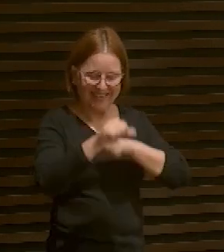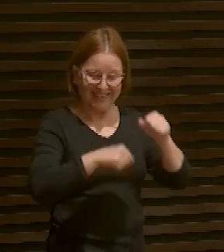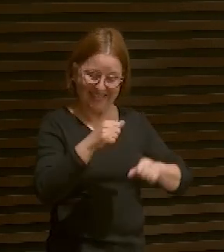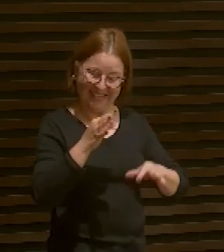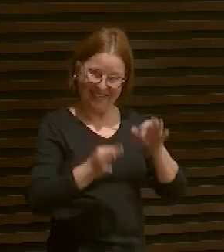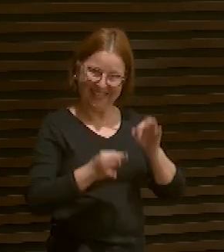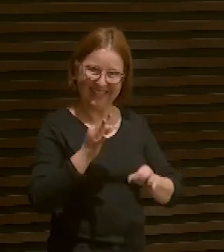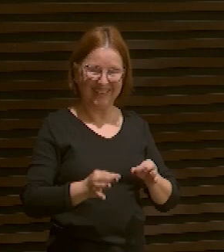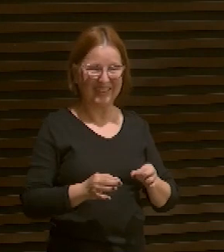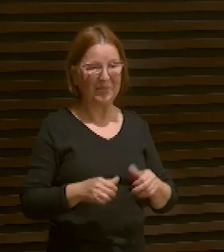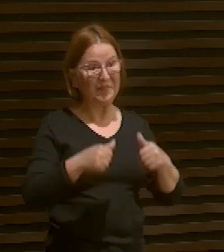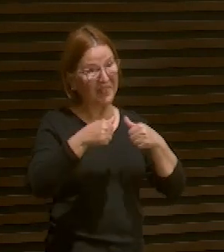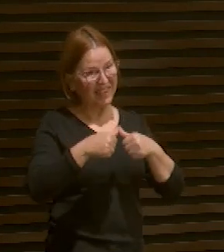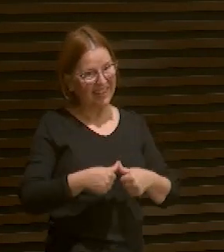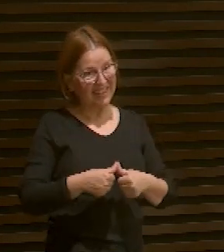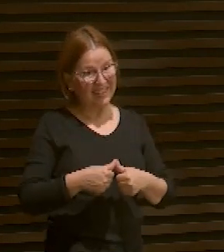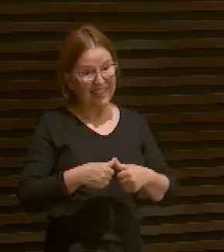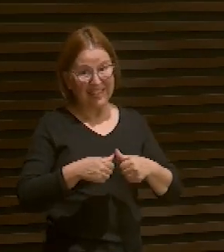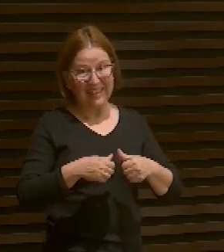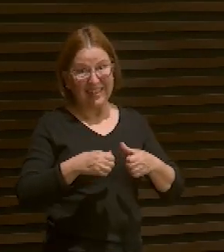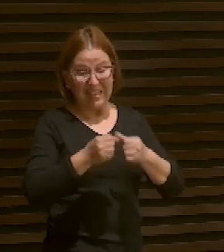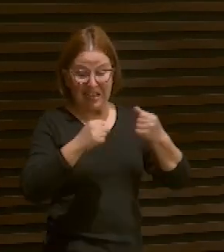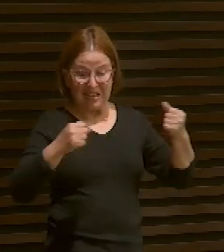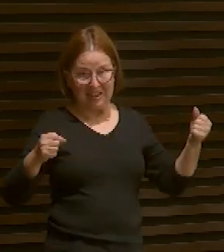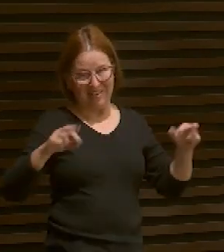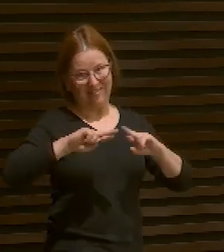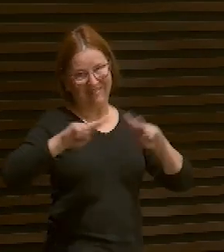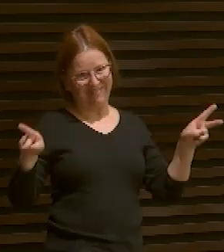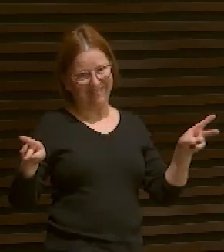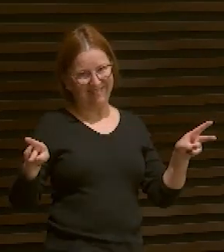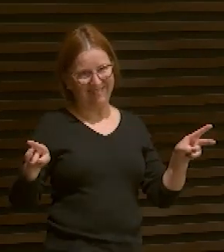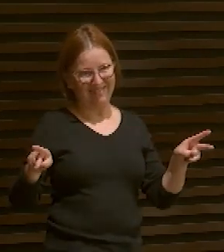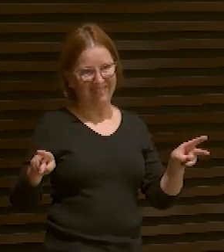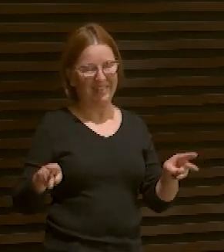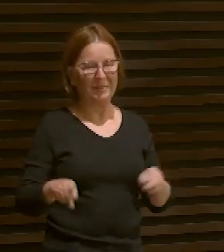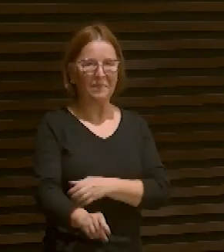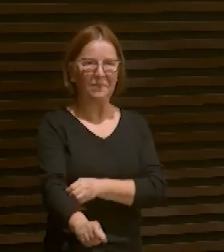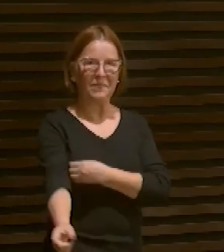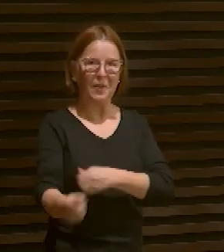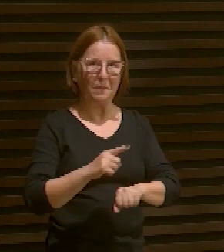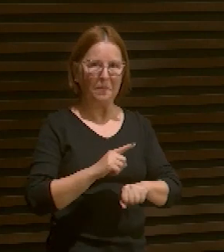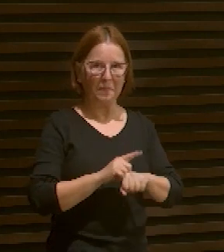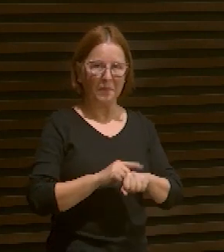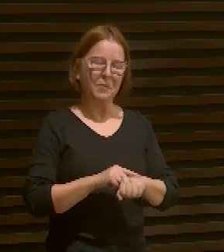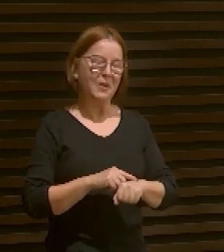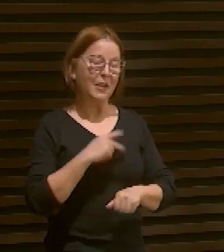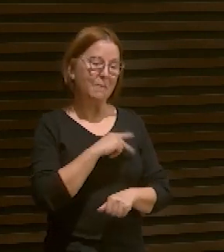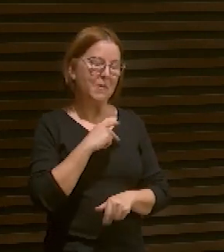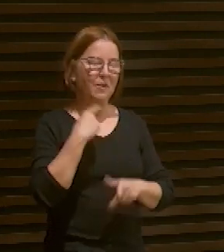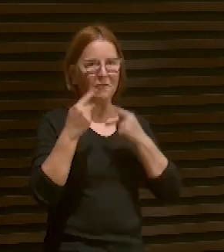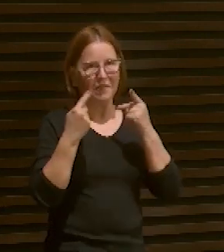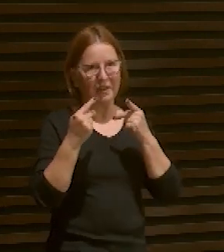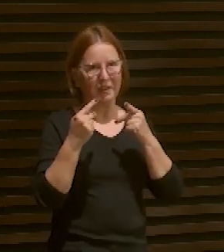justos. Essa, então, é a grande diferença. Quando Paulo fala assim, olha, depois você leia